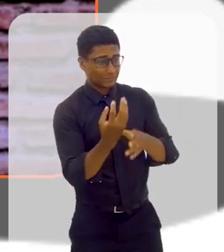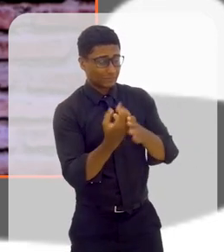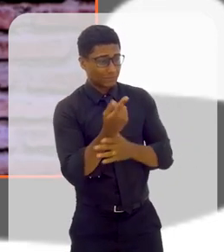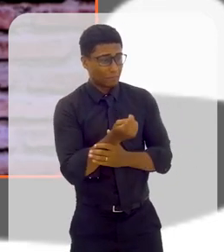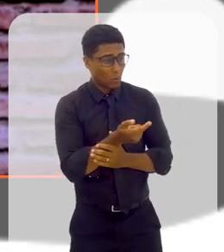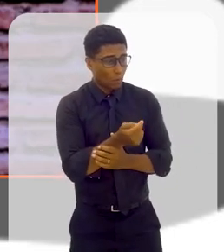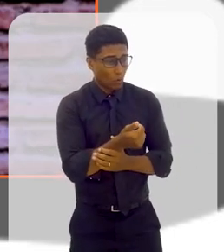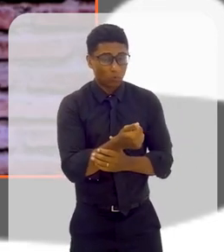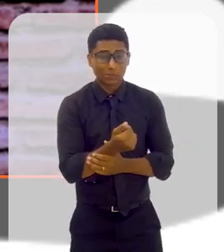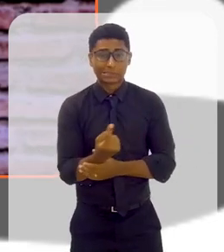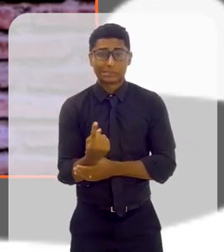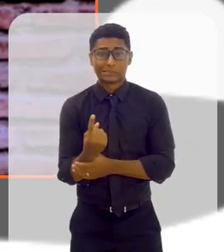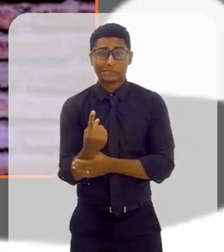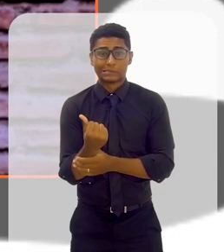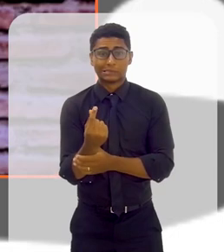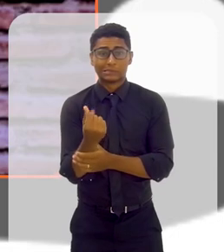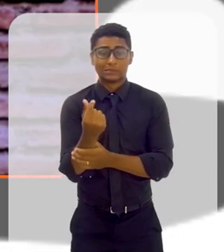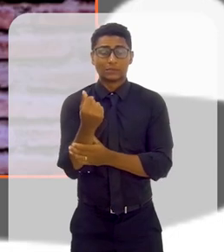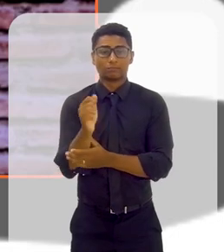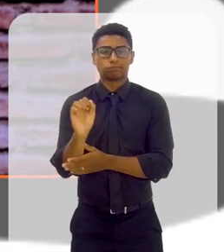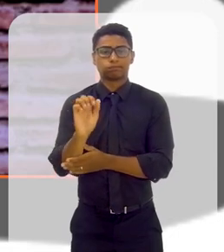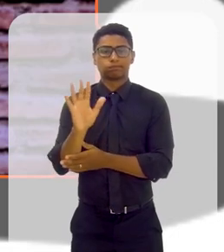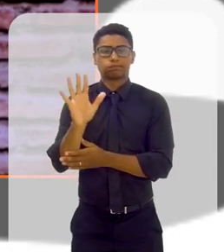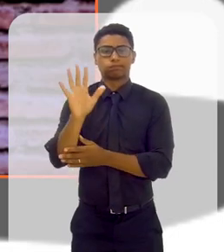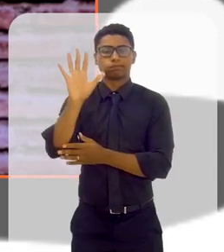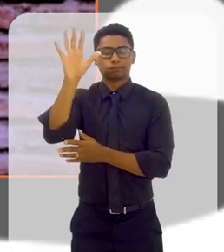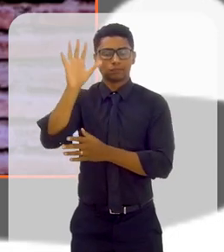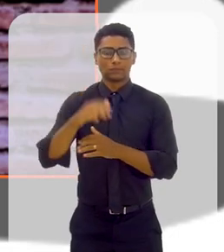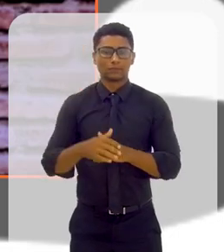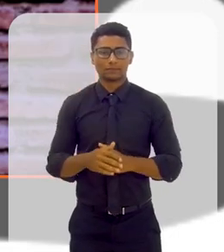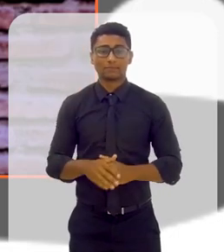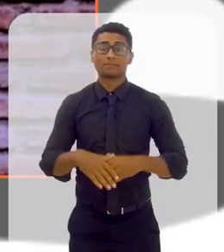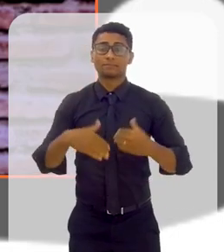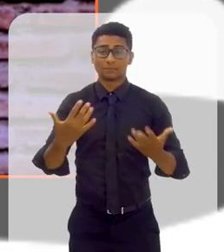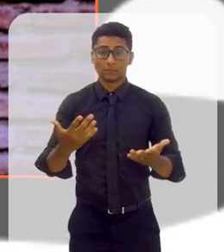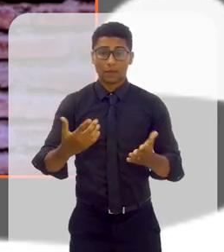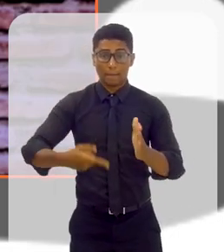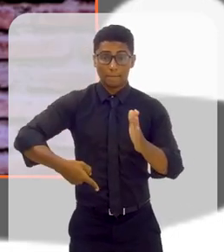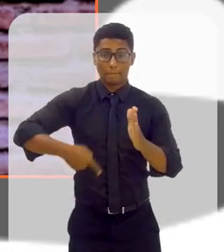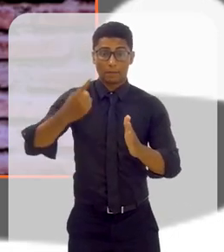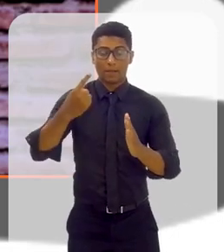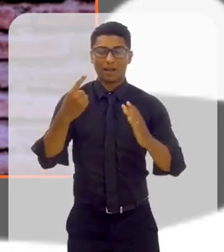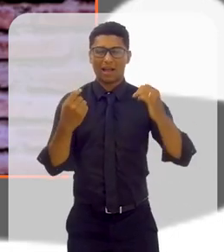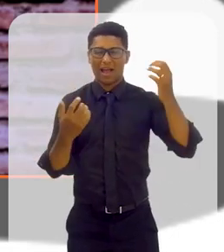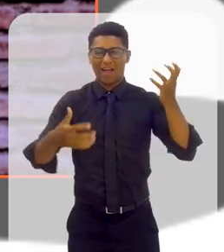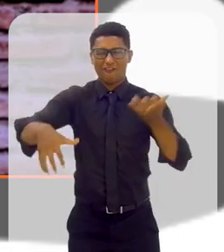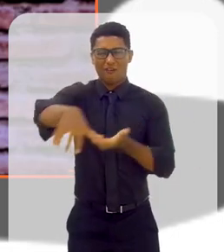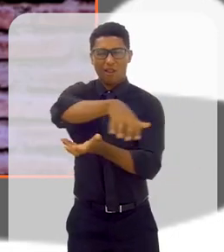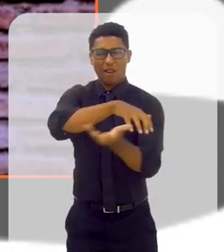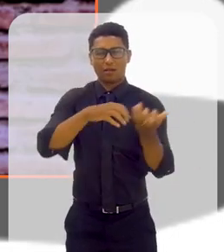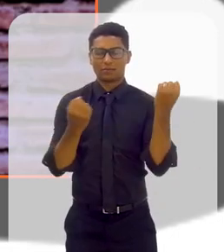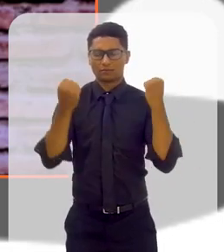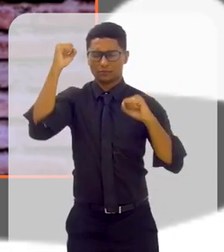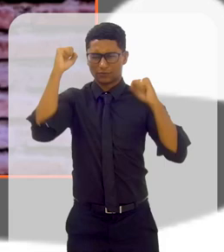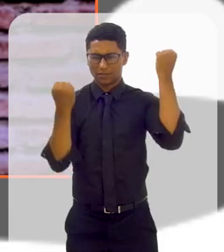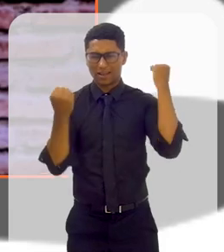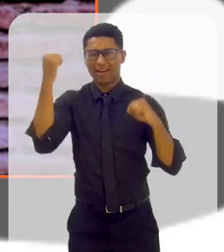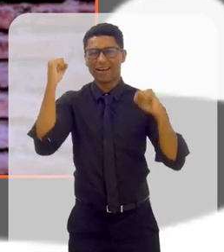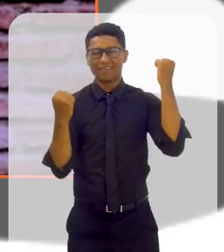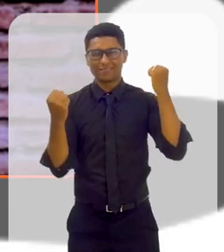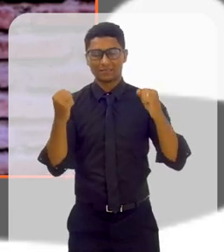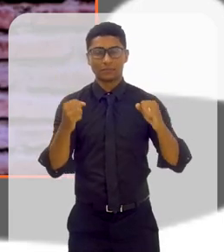sobem. E nós estávamos gerando uma situação bastante complexa. Surge então a primeira revolução industrial com o tear a vapor